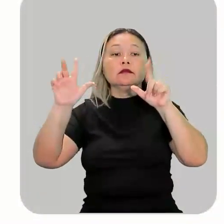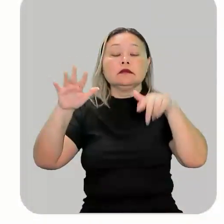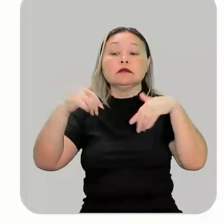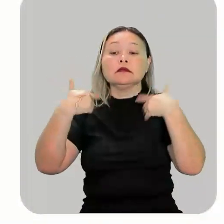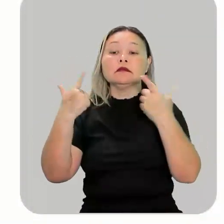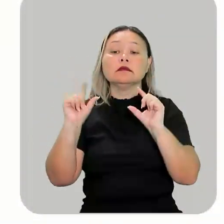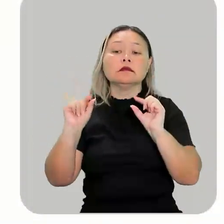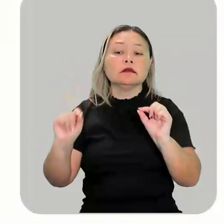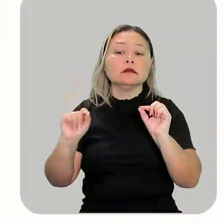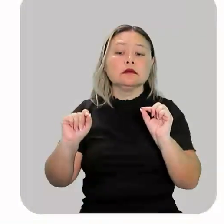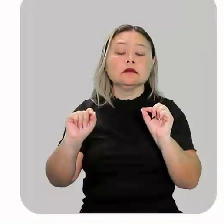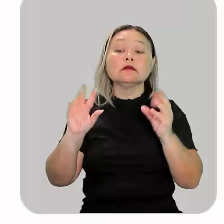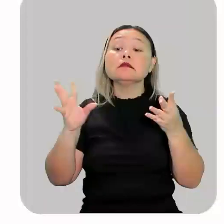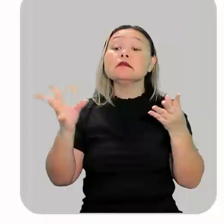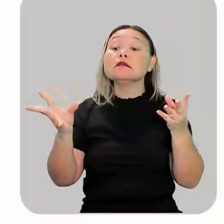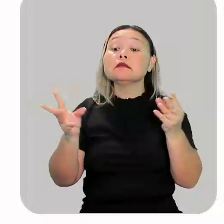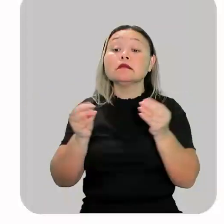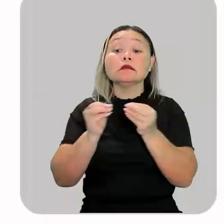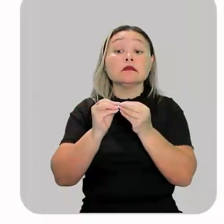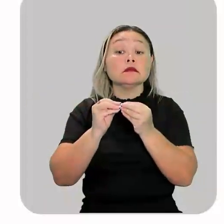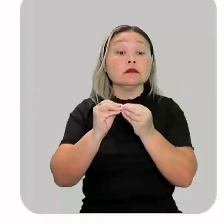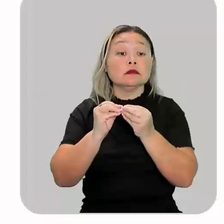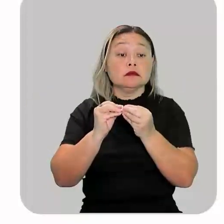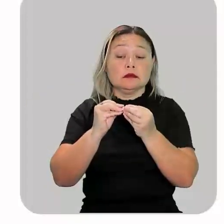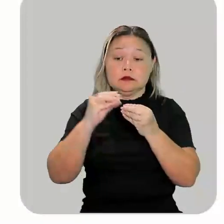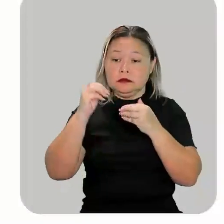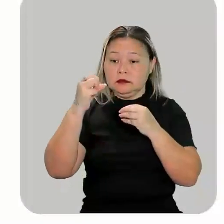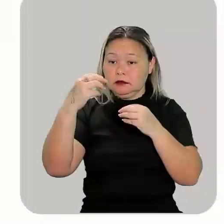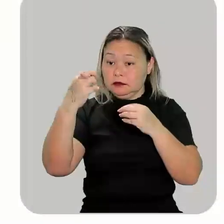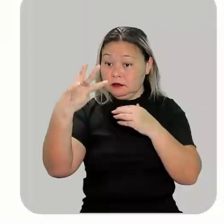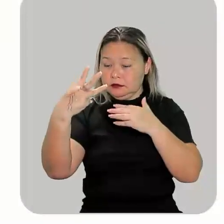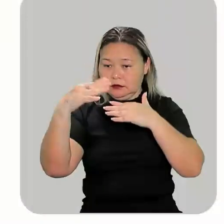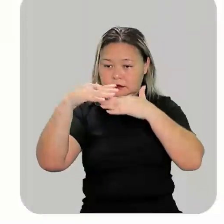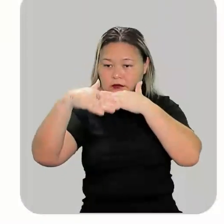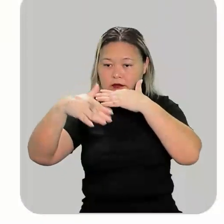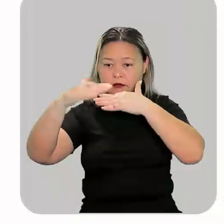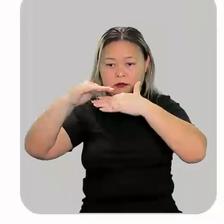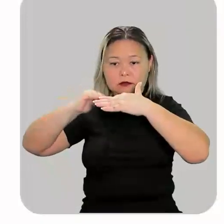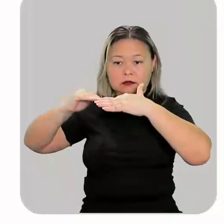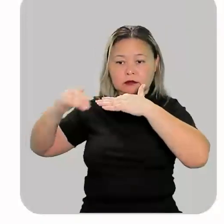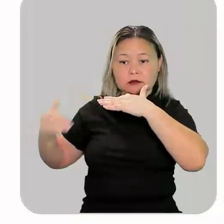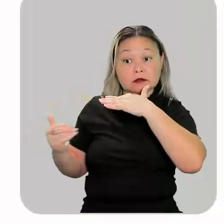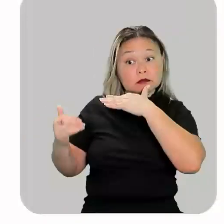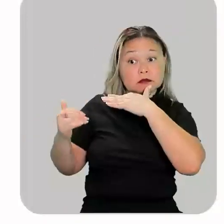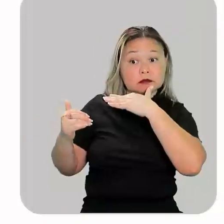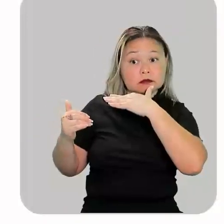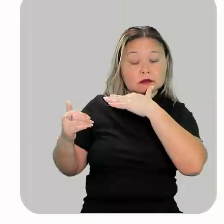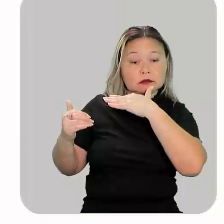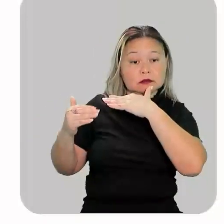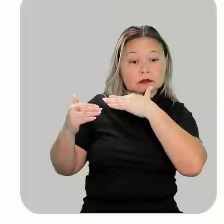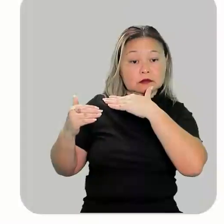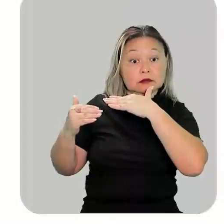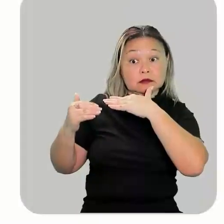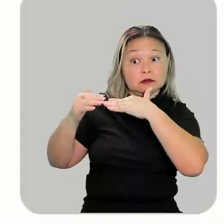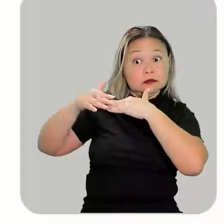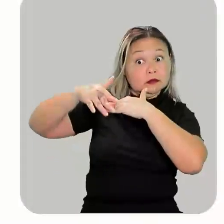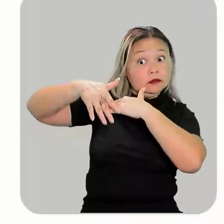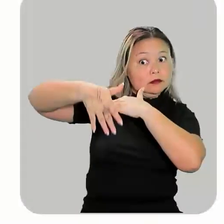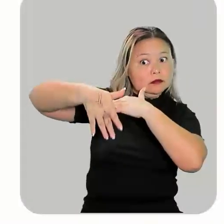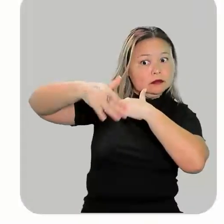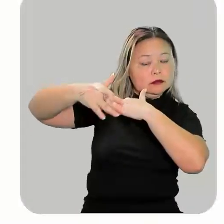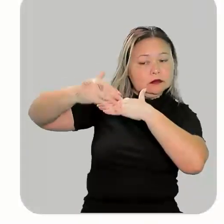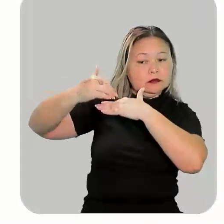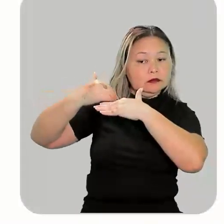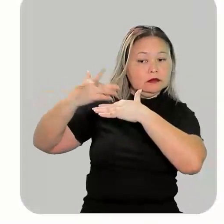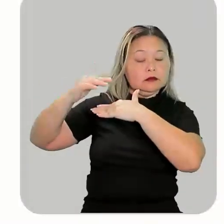alternativas, o que vocês chegam à conclusão? 3 quedas d'água, né? Então, para a lateral, né,